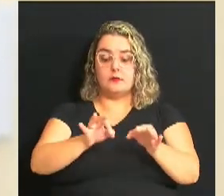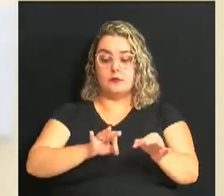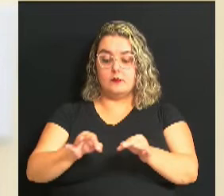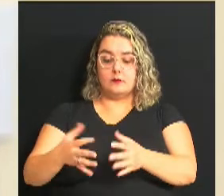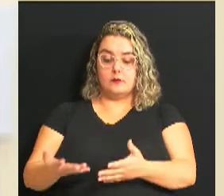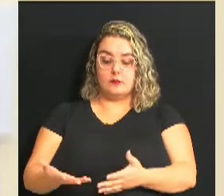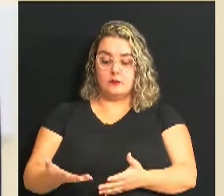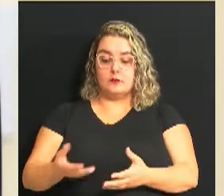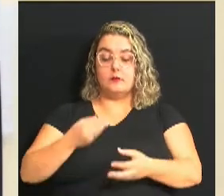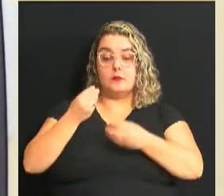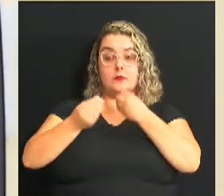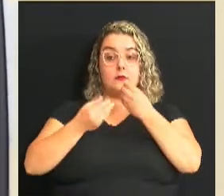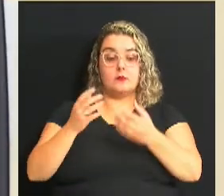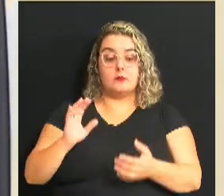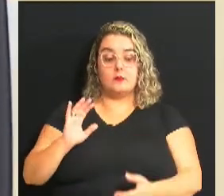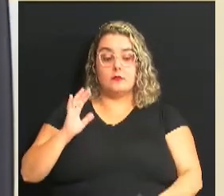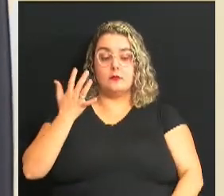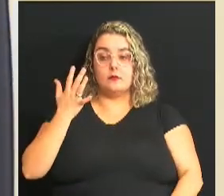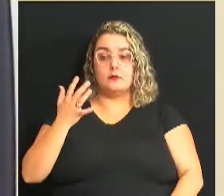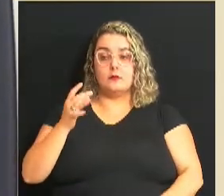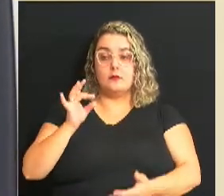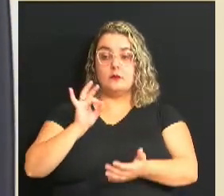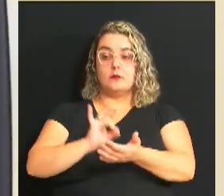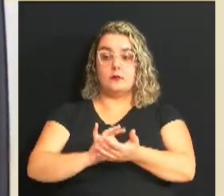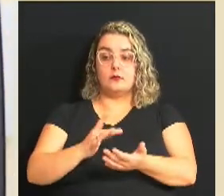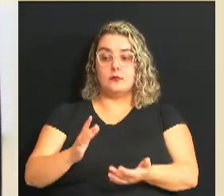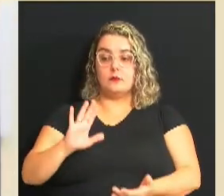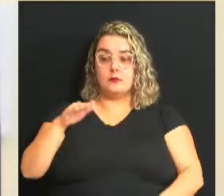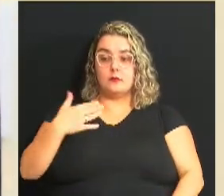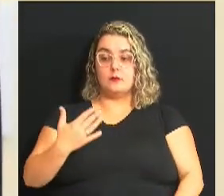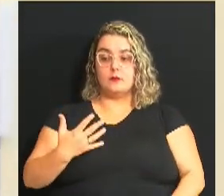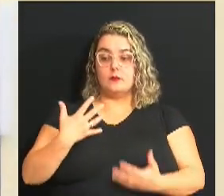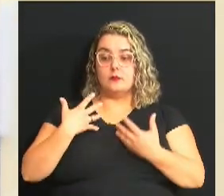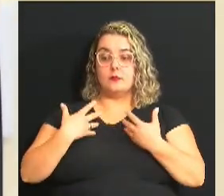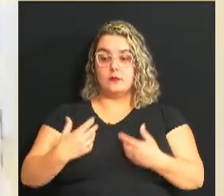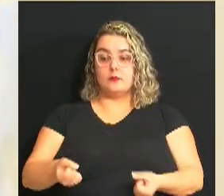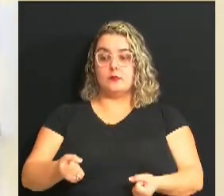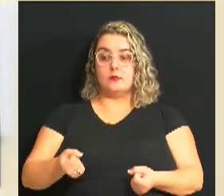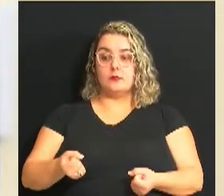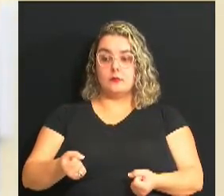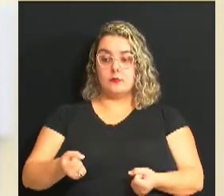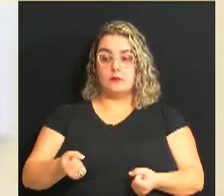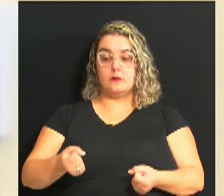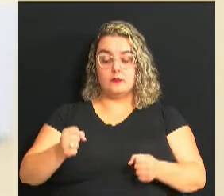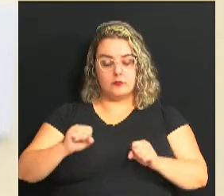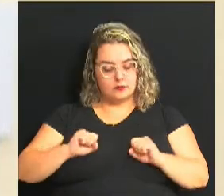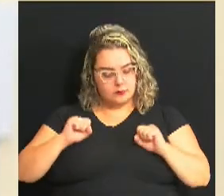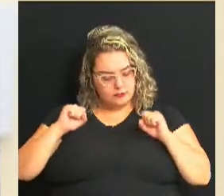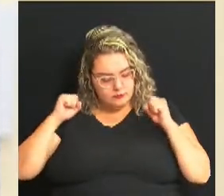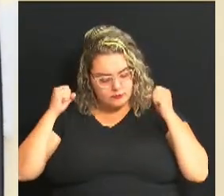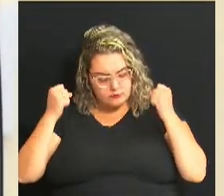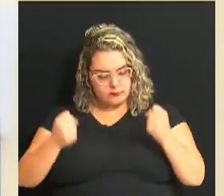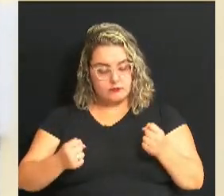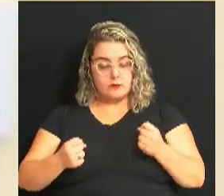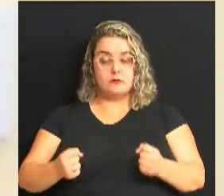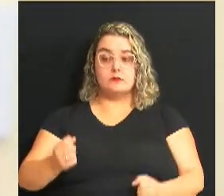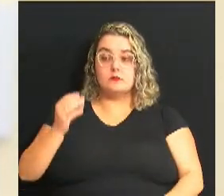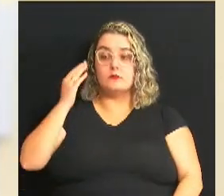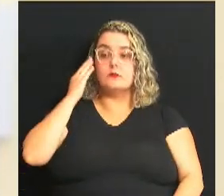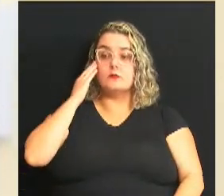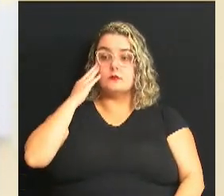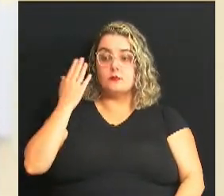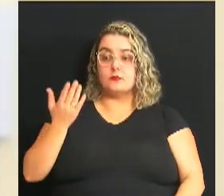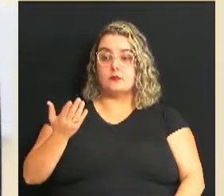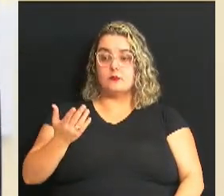de como ele estava sendo executado. Então, quando eu assumi, foi um grande esforço para entender onde estávamos